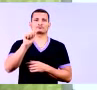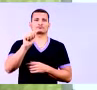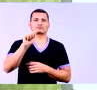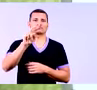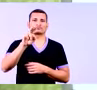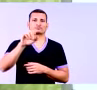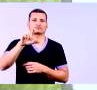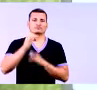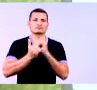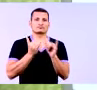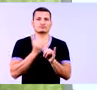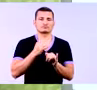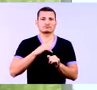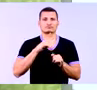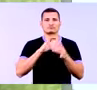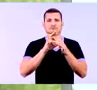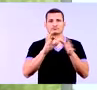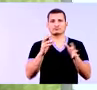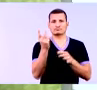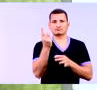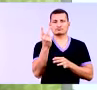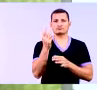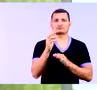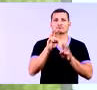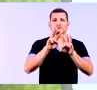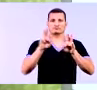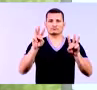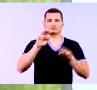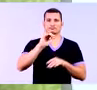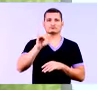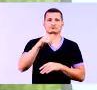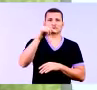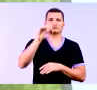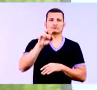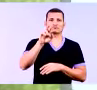está disponibilizado nesses dois sites, jQuery.com,